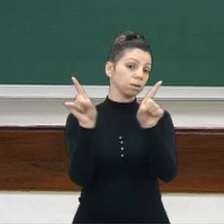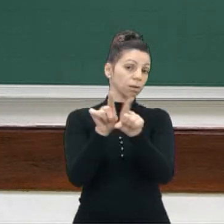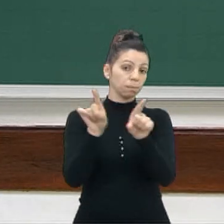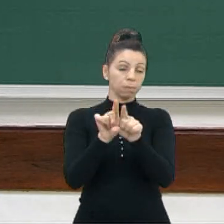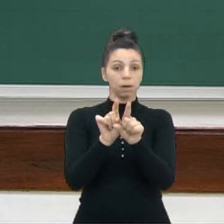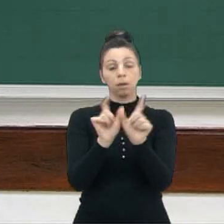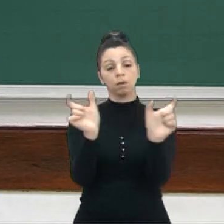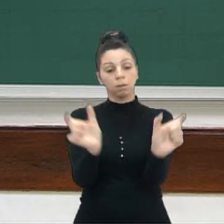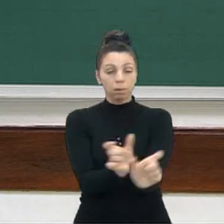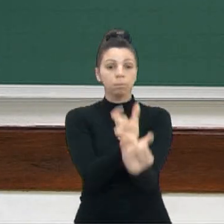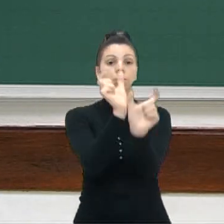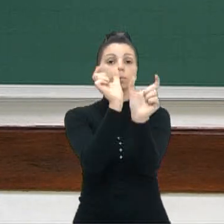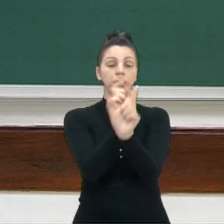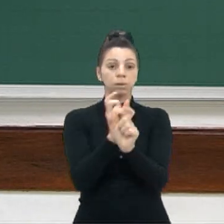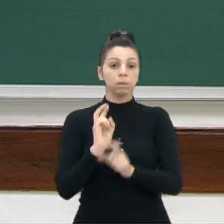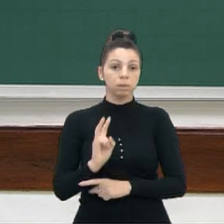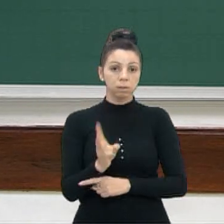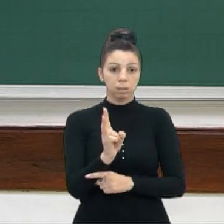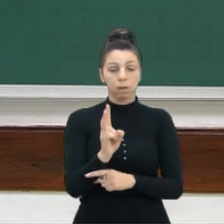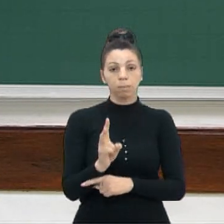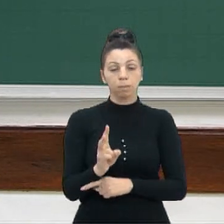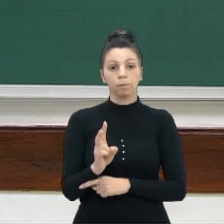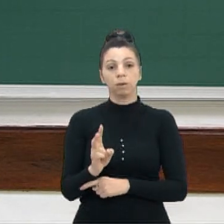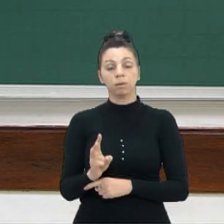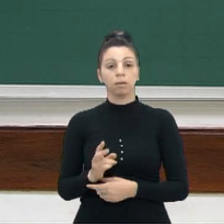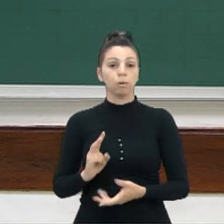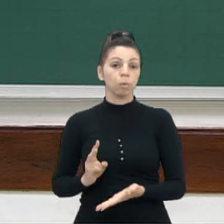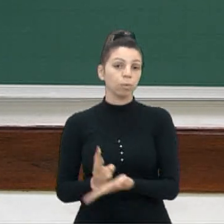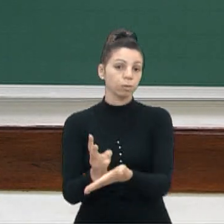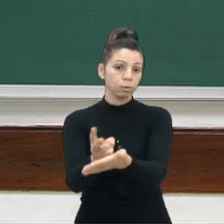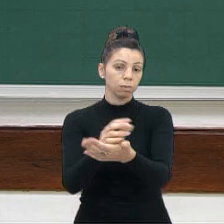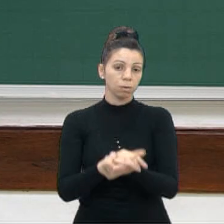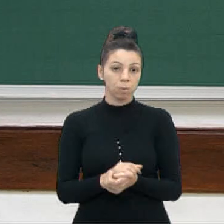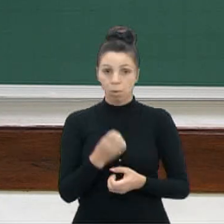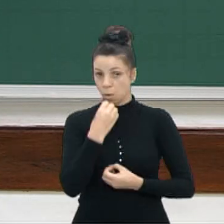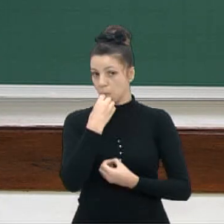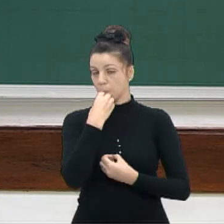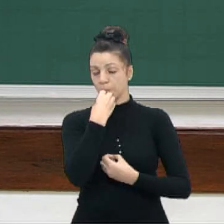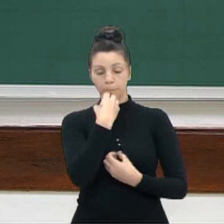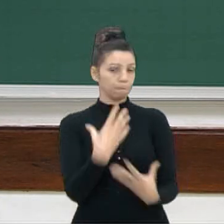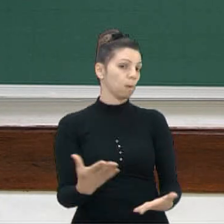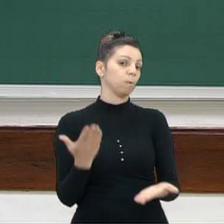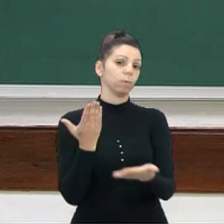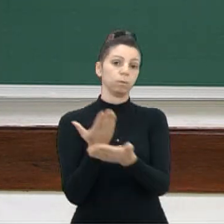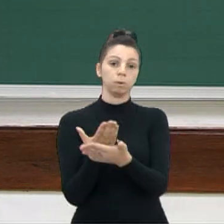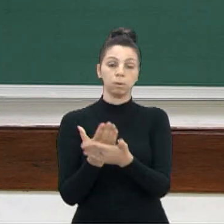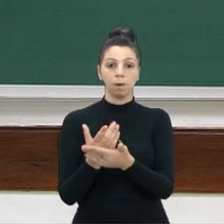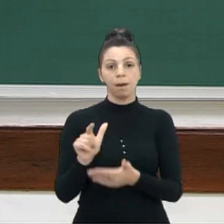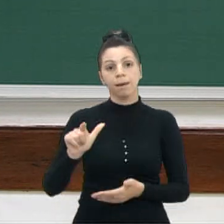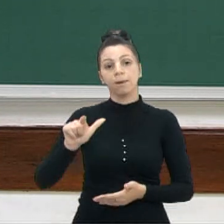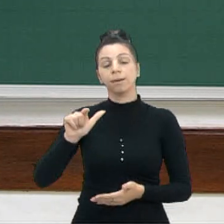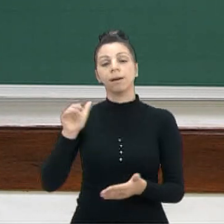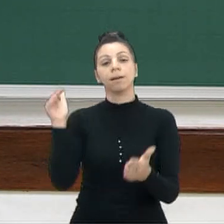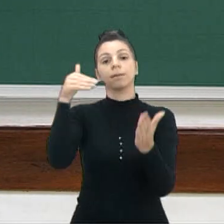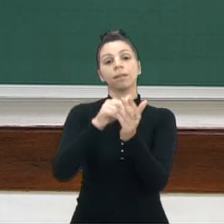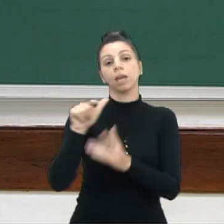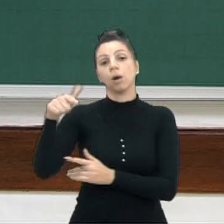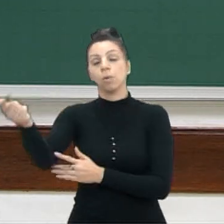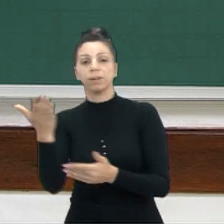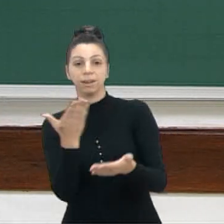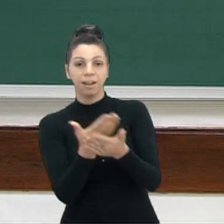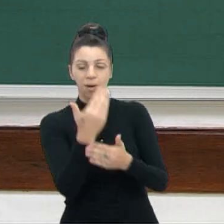vai ser trabalhado e sempre vai ser caminhado. Então, bons estudos, até a próxima aula.